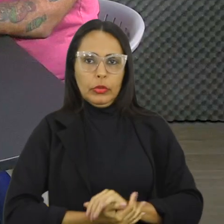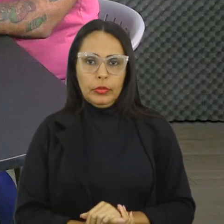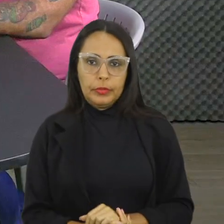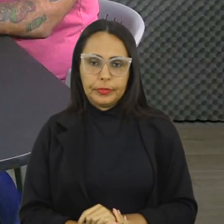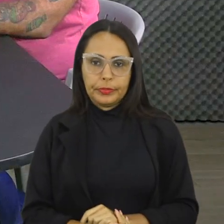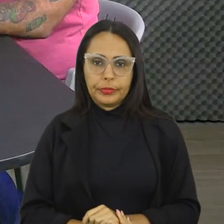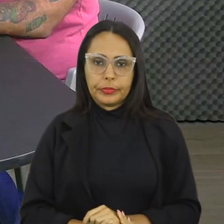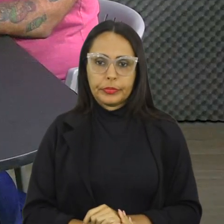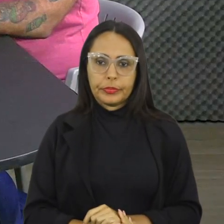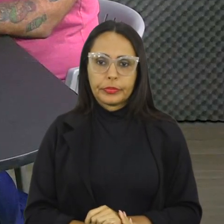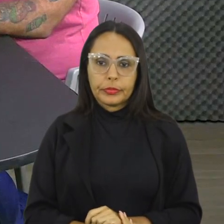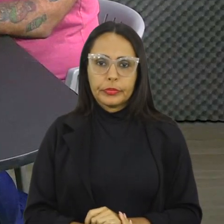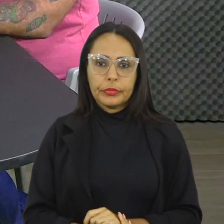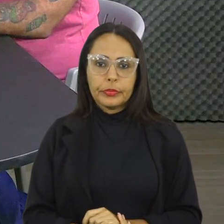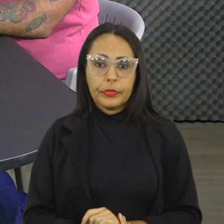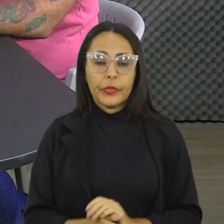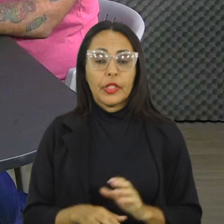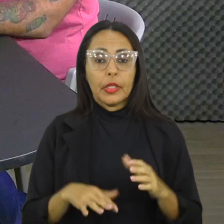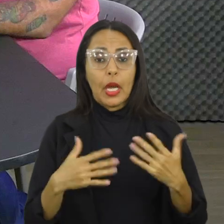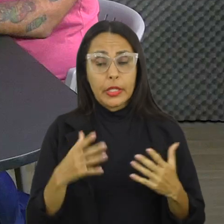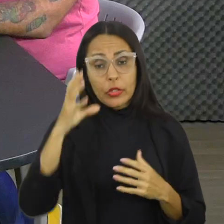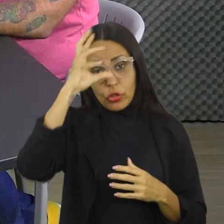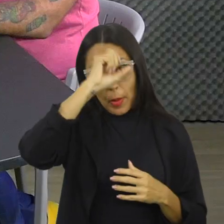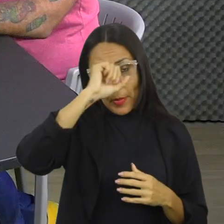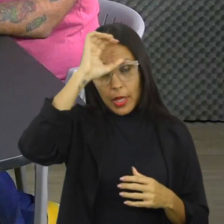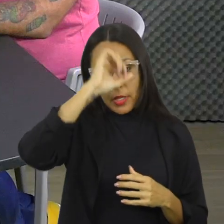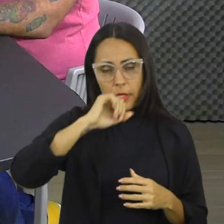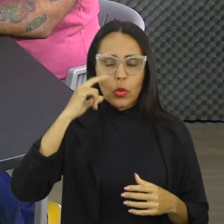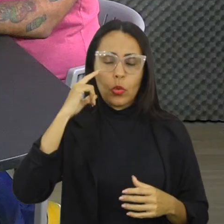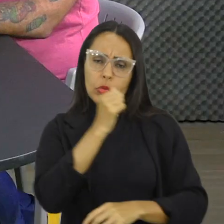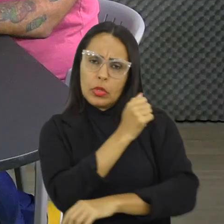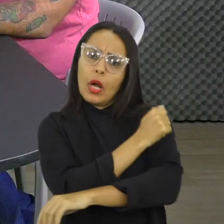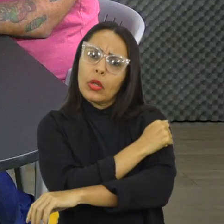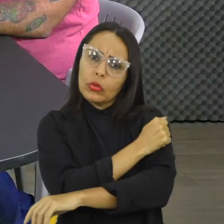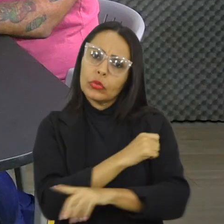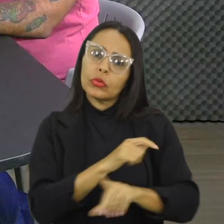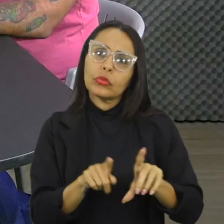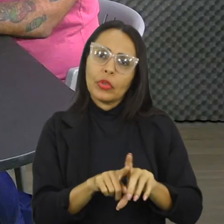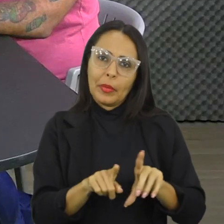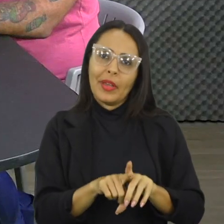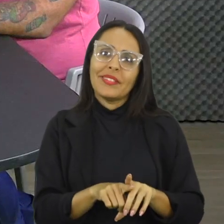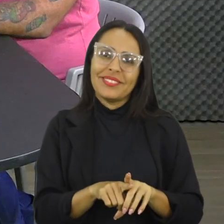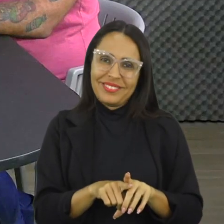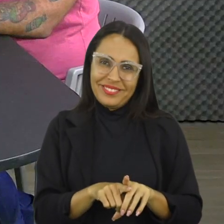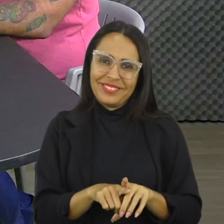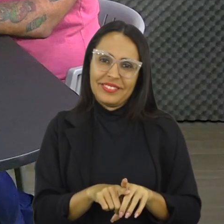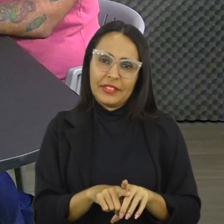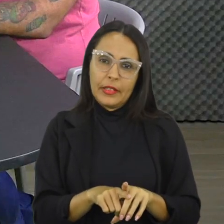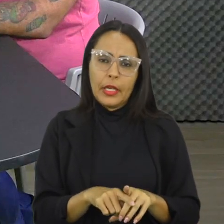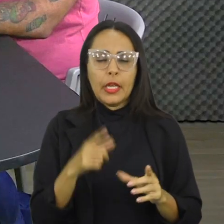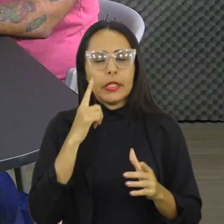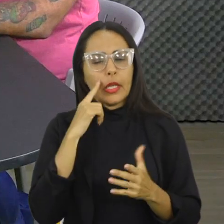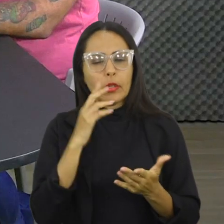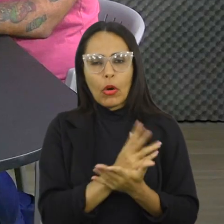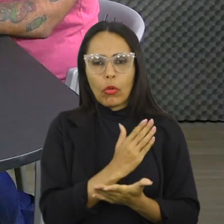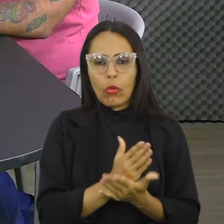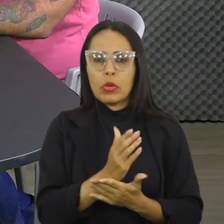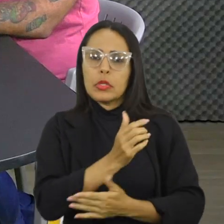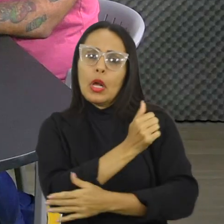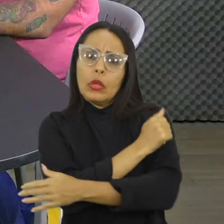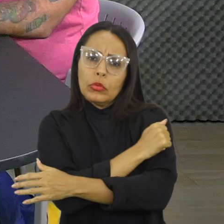né? E, inclusive, aprendi tanto com aqueles alunos lá da João Pernambuco, muito, muito, muito. Inclusive,